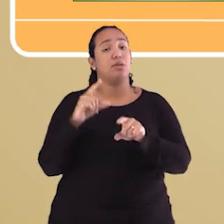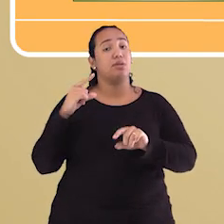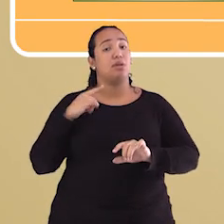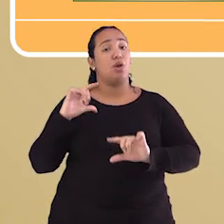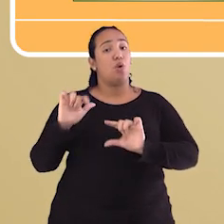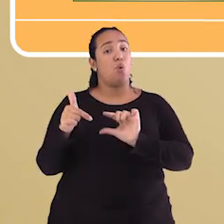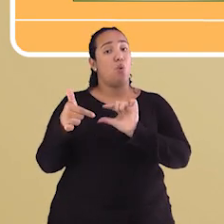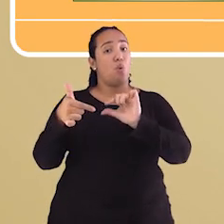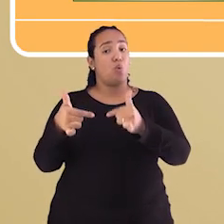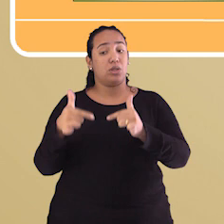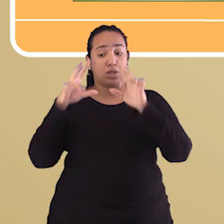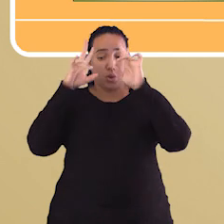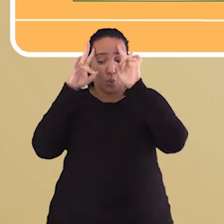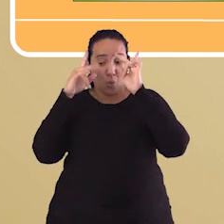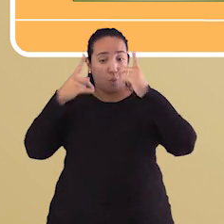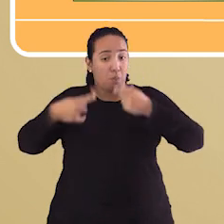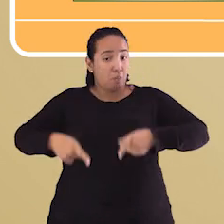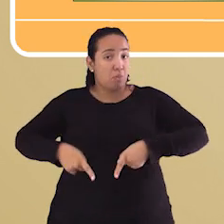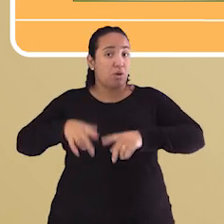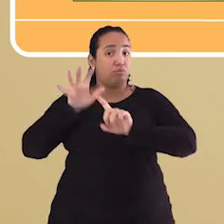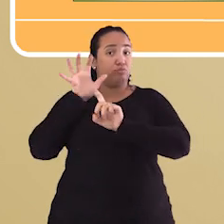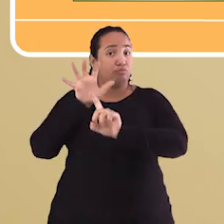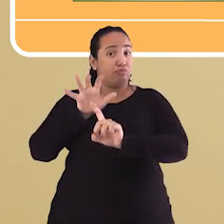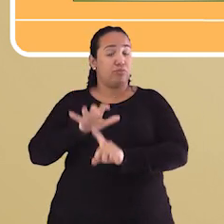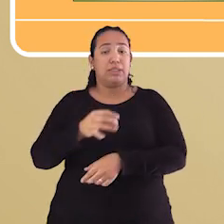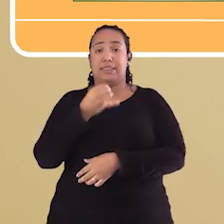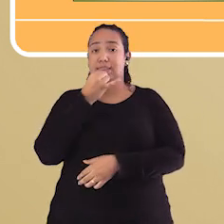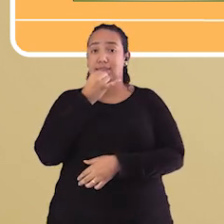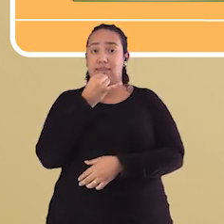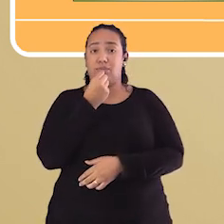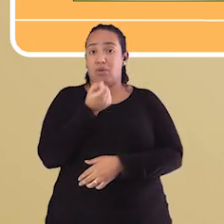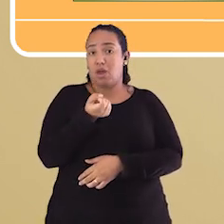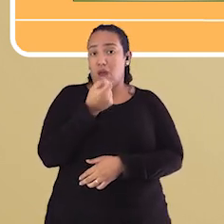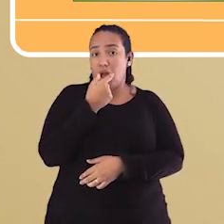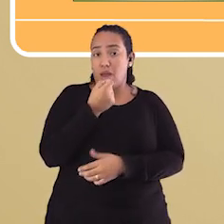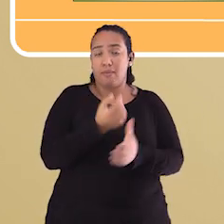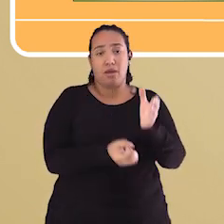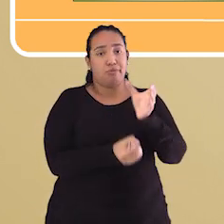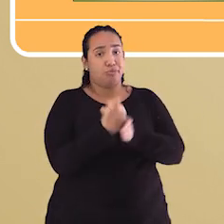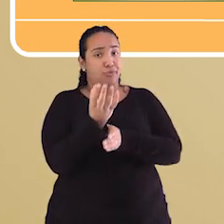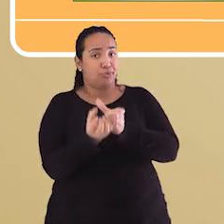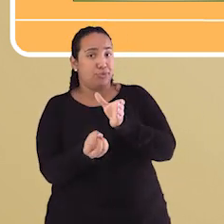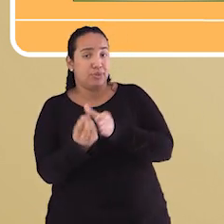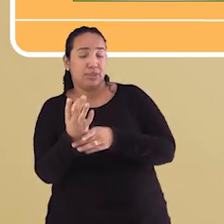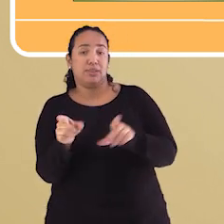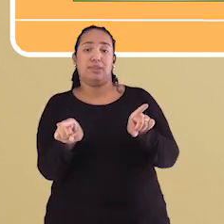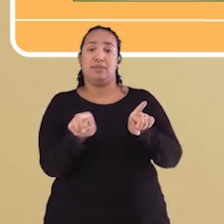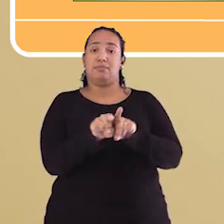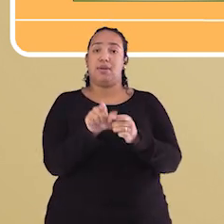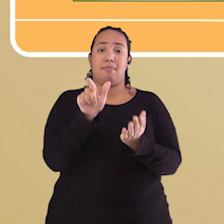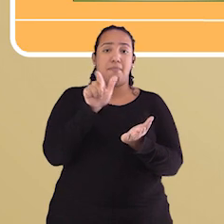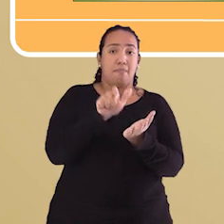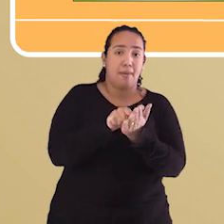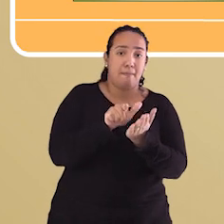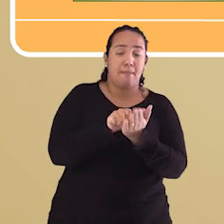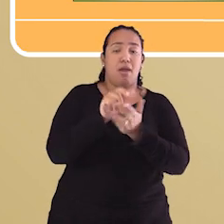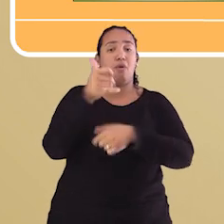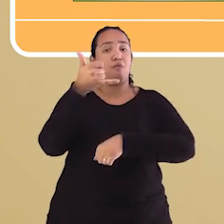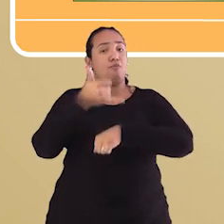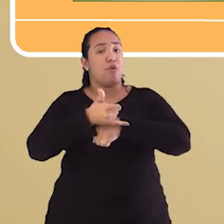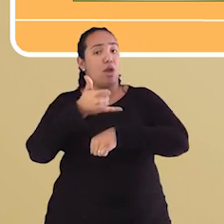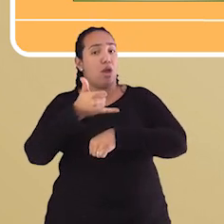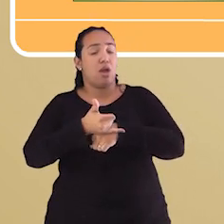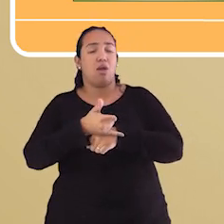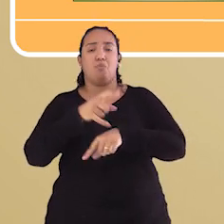com interferência do homem, como a produção de medicamentos, plásticos, papéis, tintas, aço